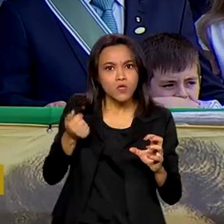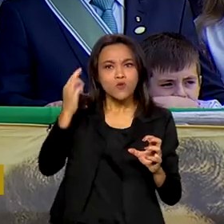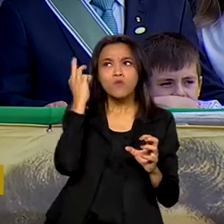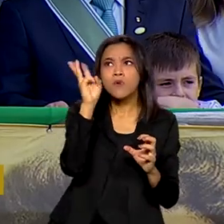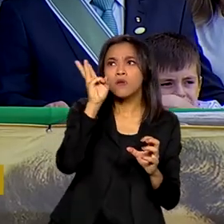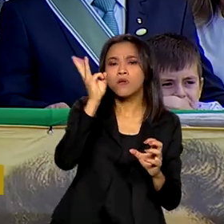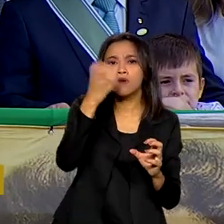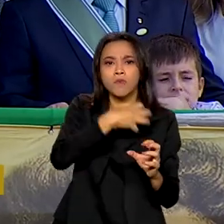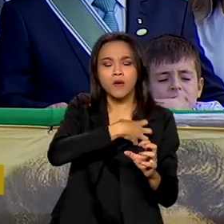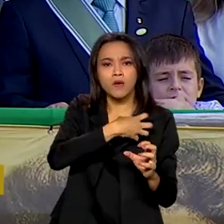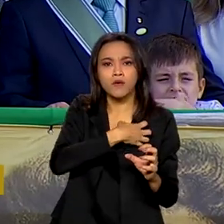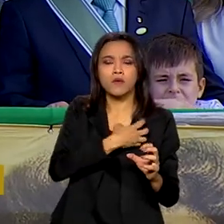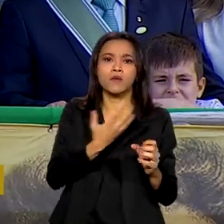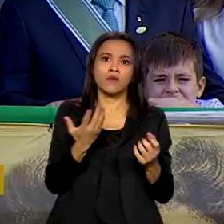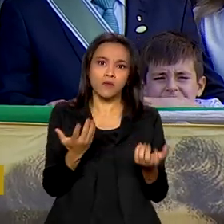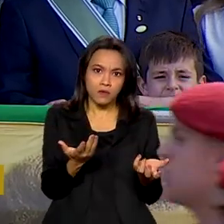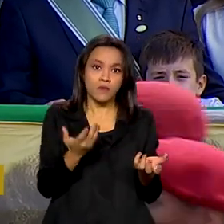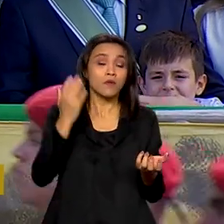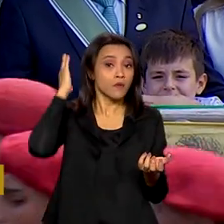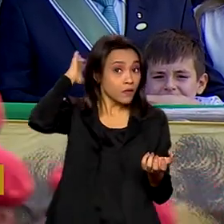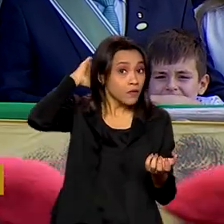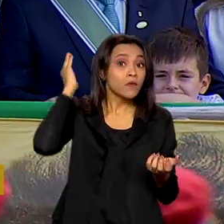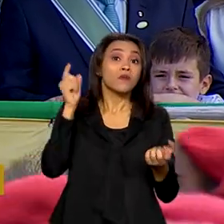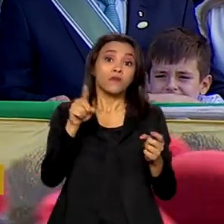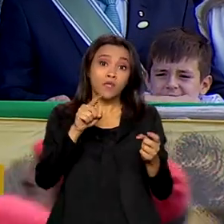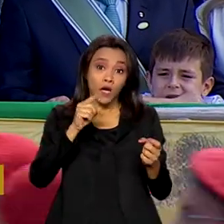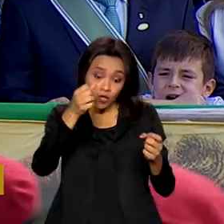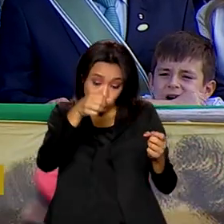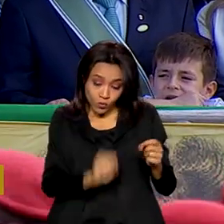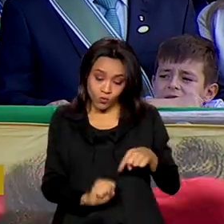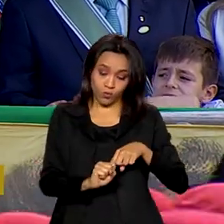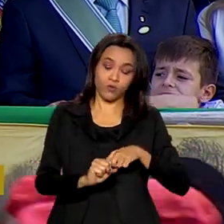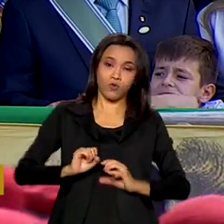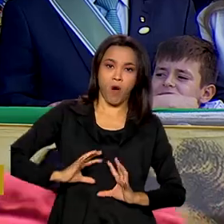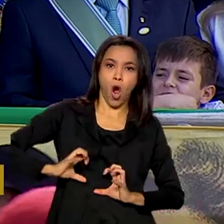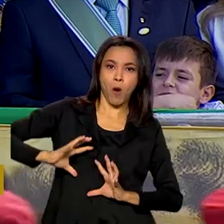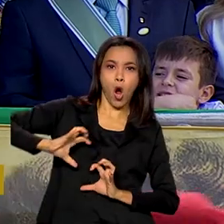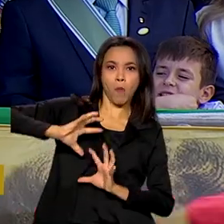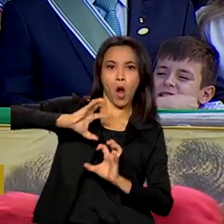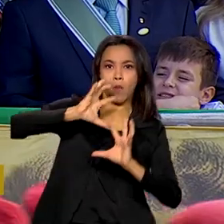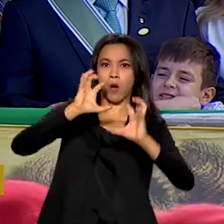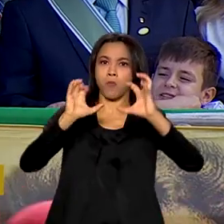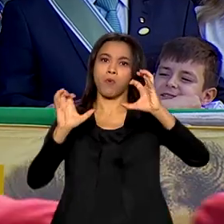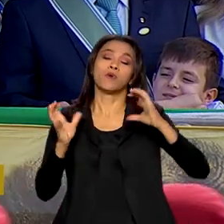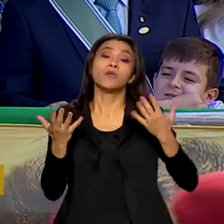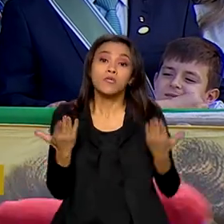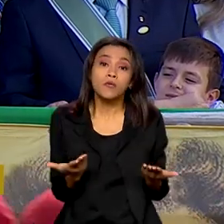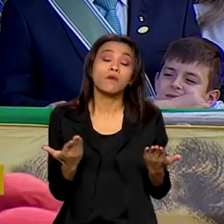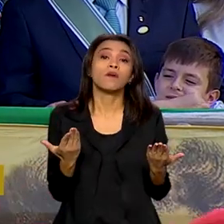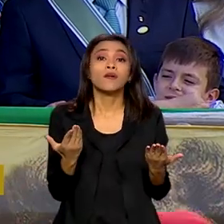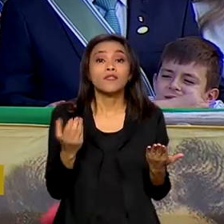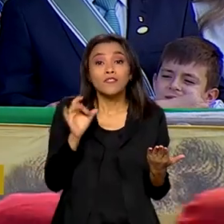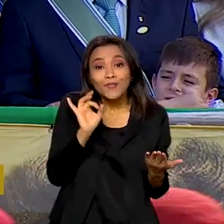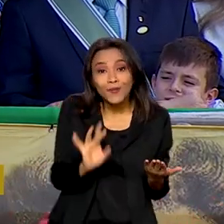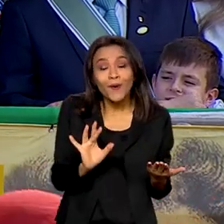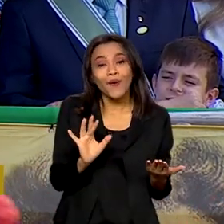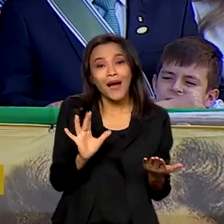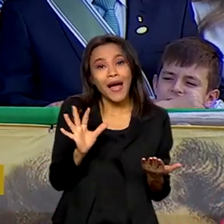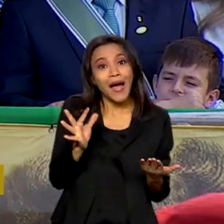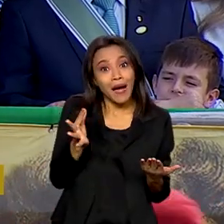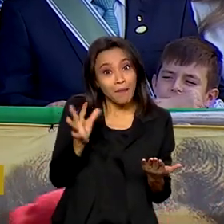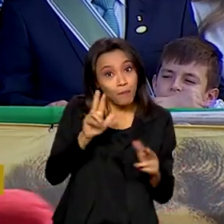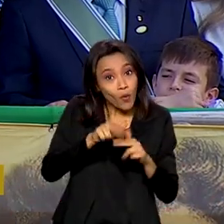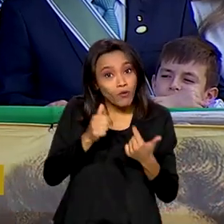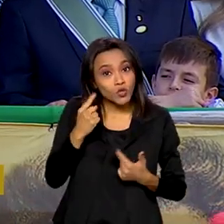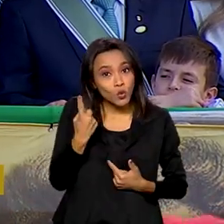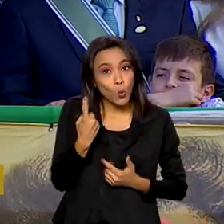Maranhão, no Pará e também no Sul, na província da Cisplatina. Vale lembrar que só a presença de um